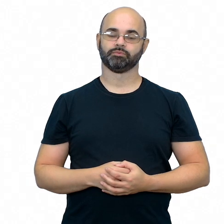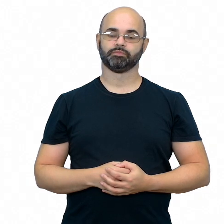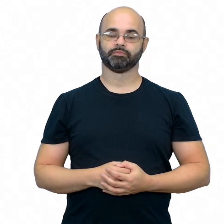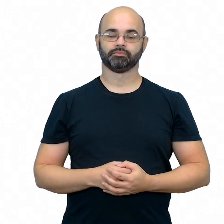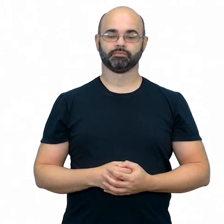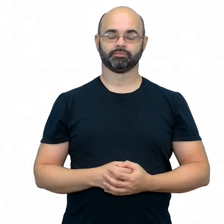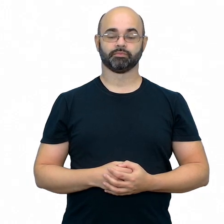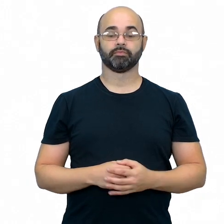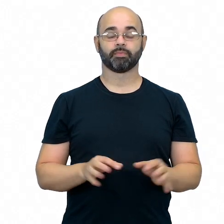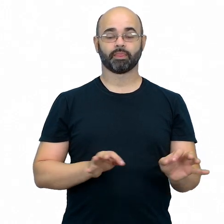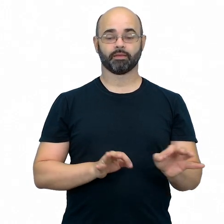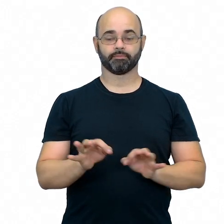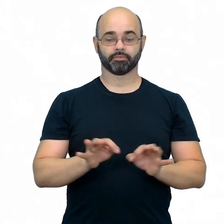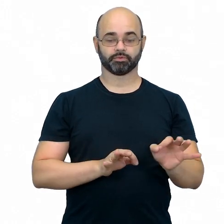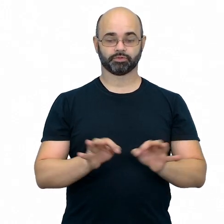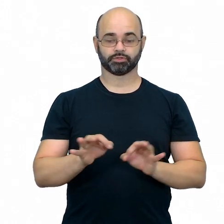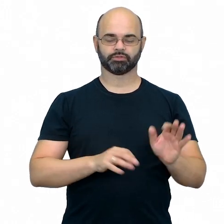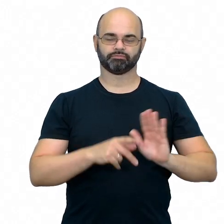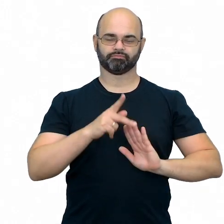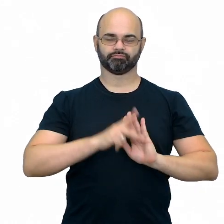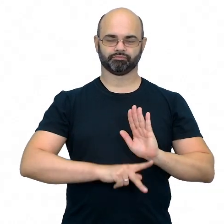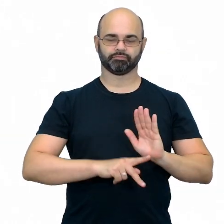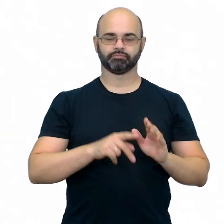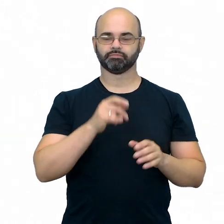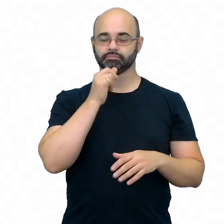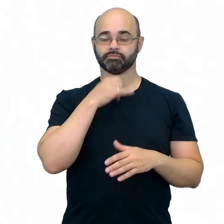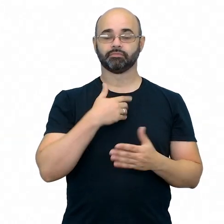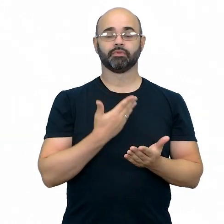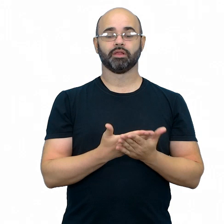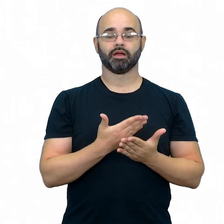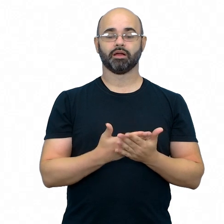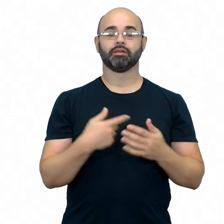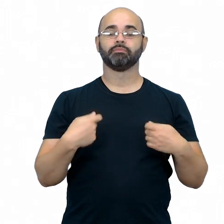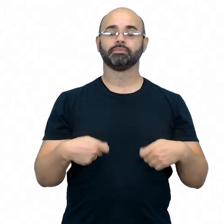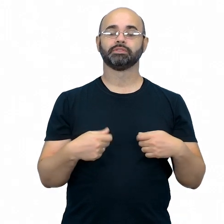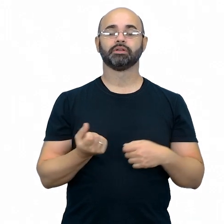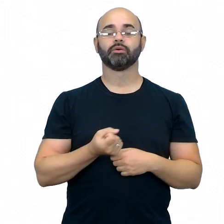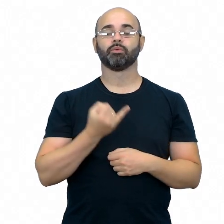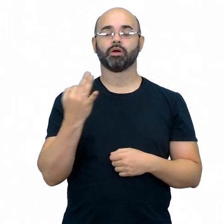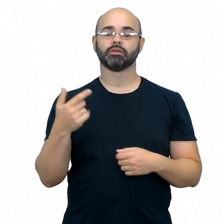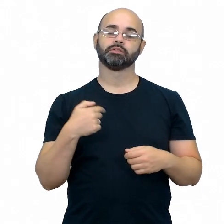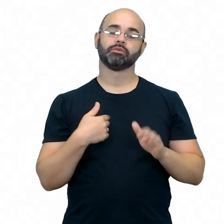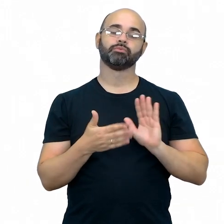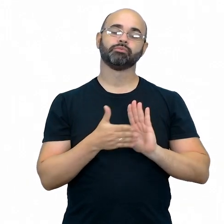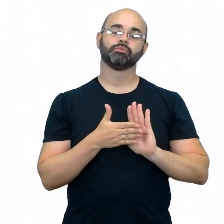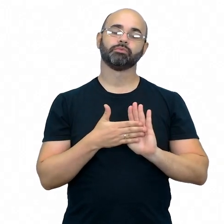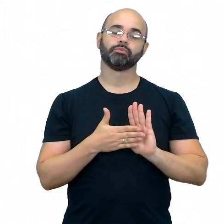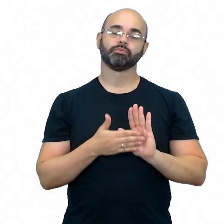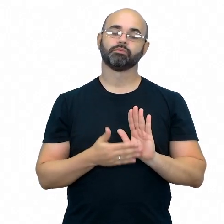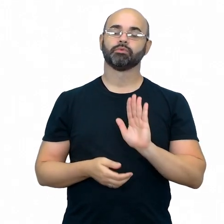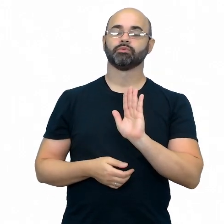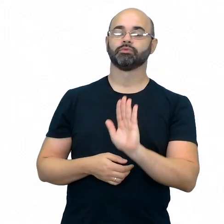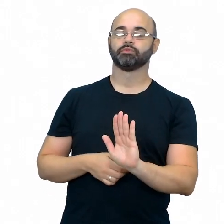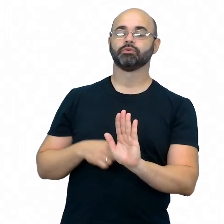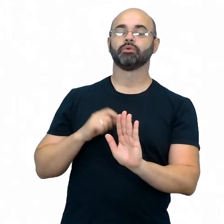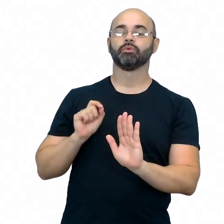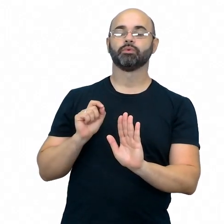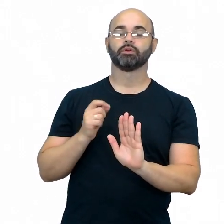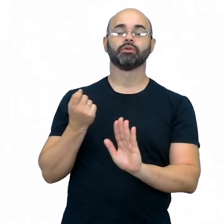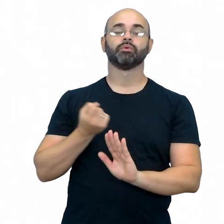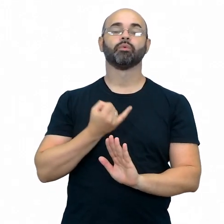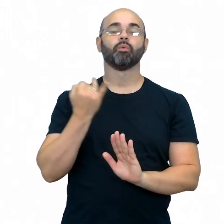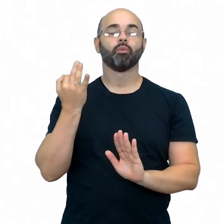também o seu planejamento, quantas aulas eu vou utilizar, o que eu vou propor, né, o que eu vou trazer para discutir com